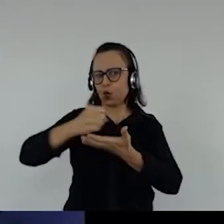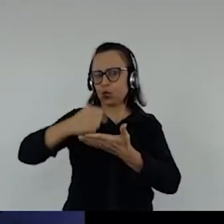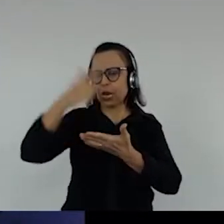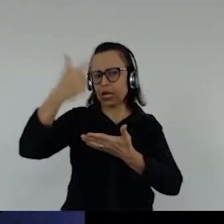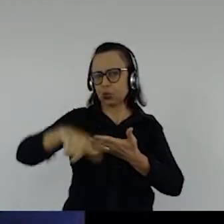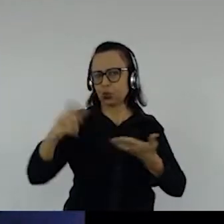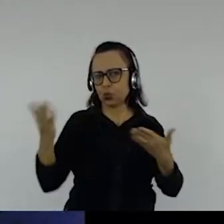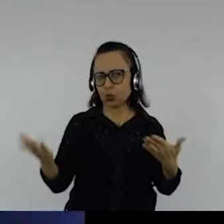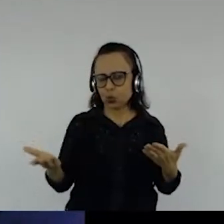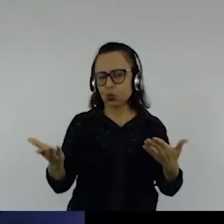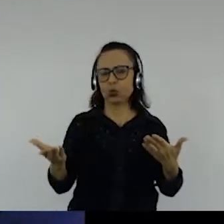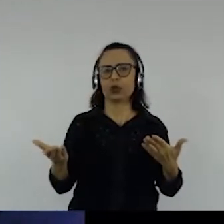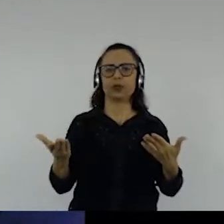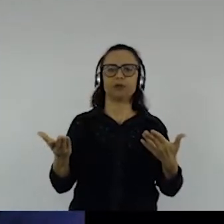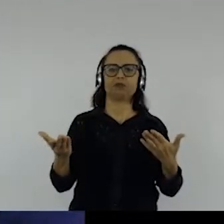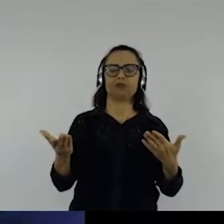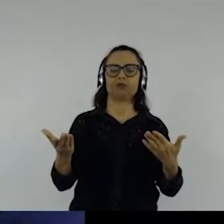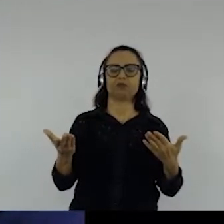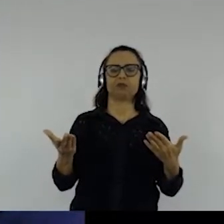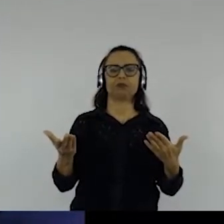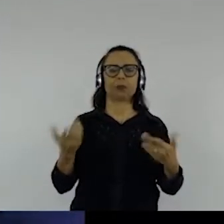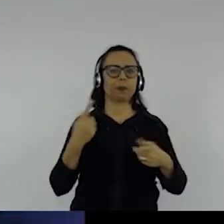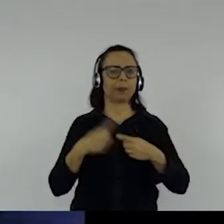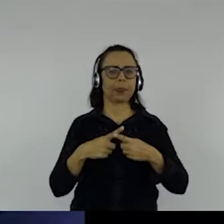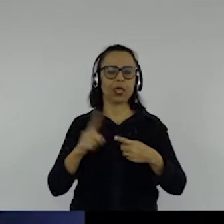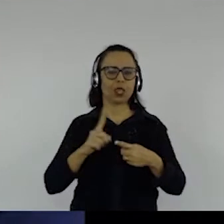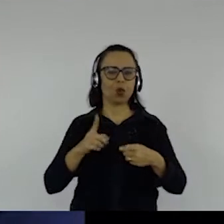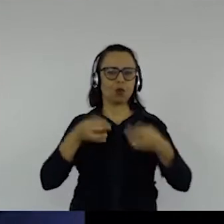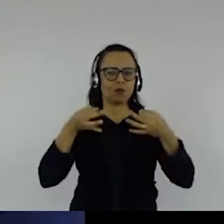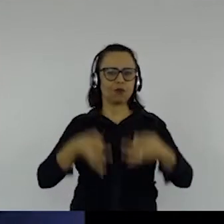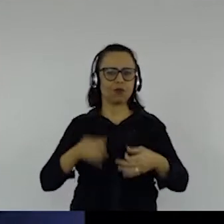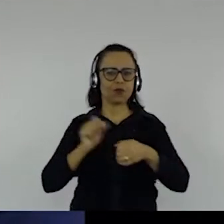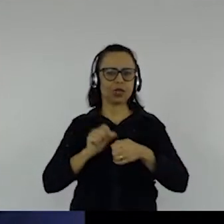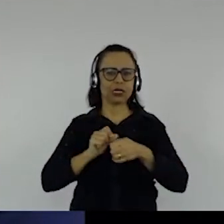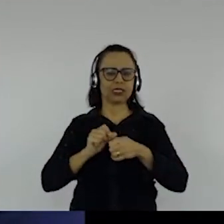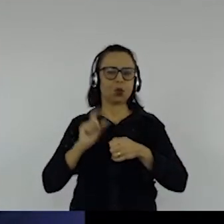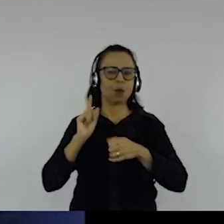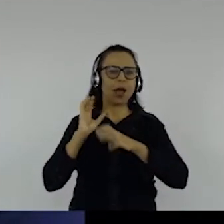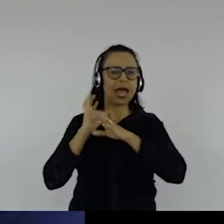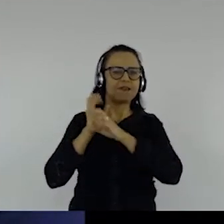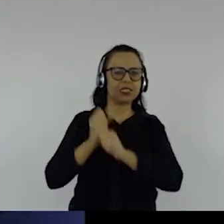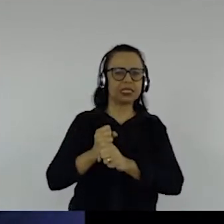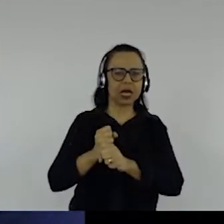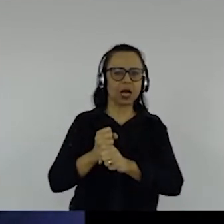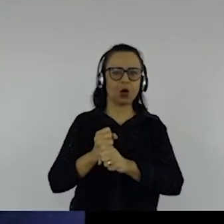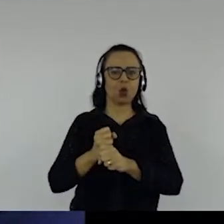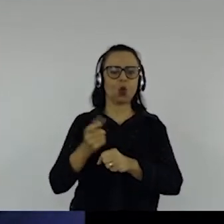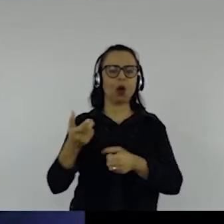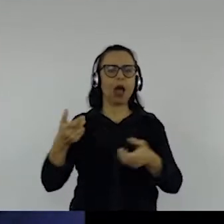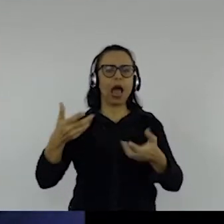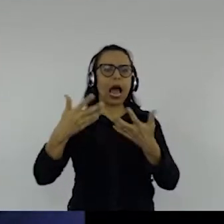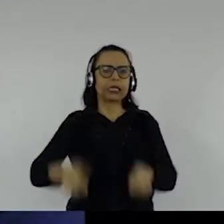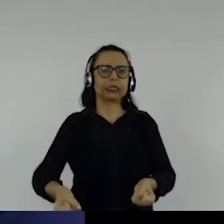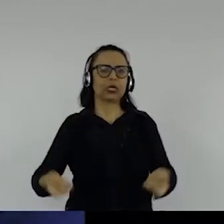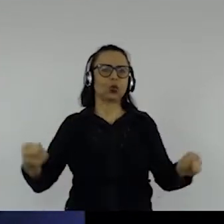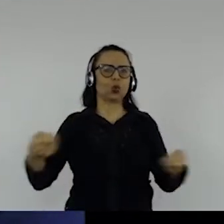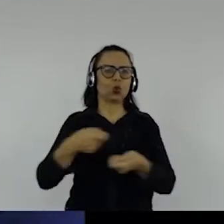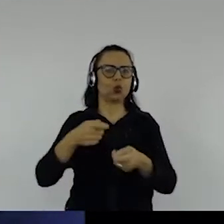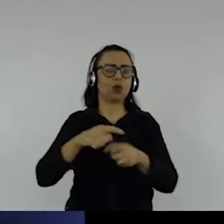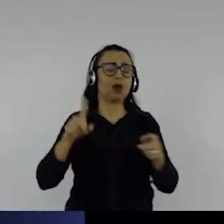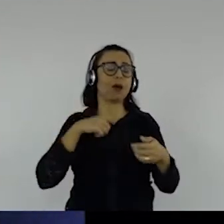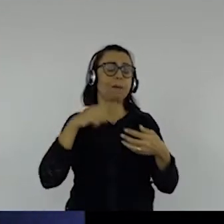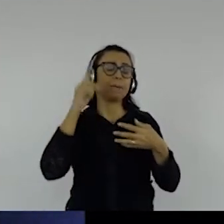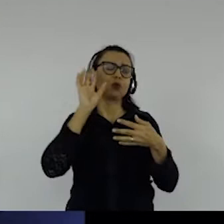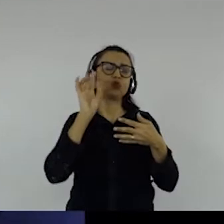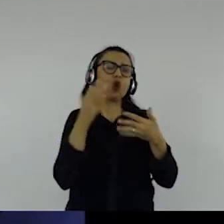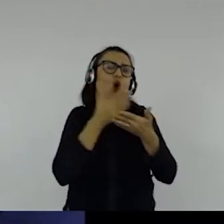não podendo, não efetuou a revisão? São essas as primeiras ponderações sobre um